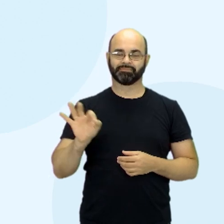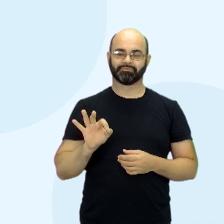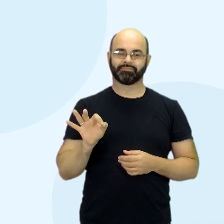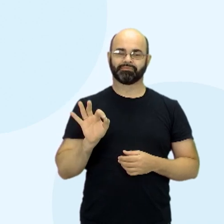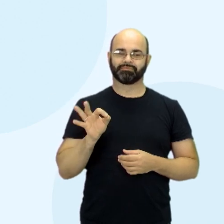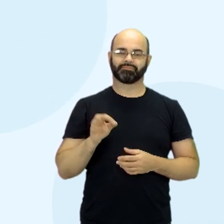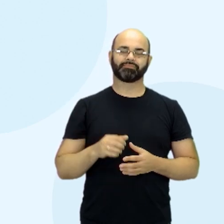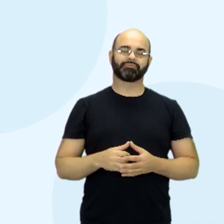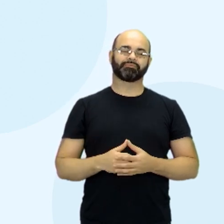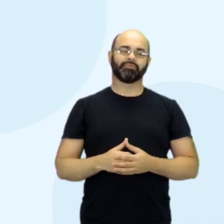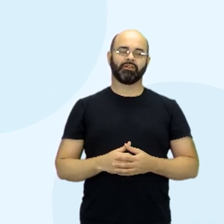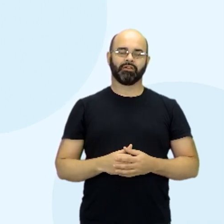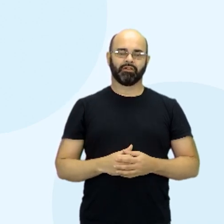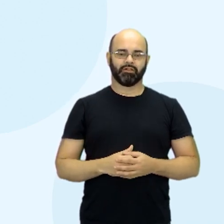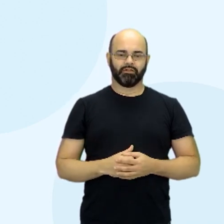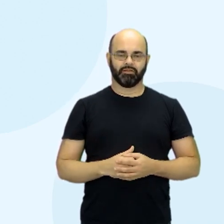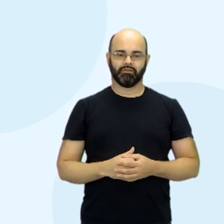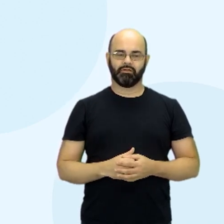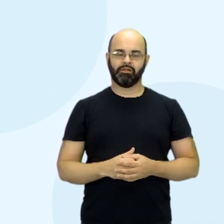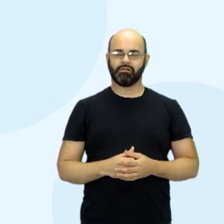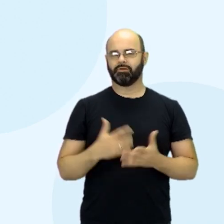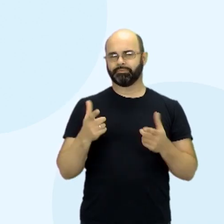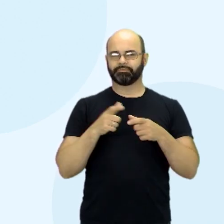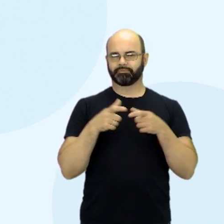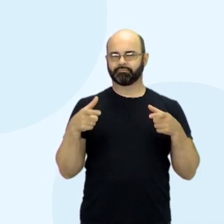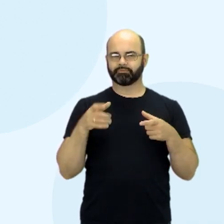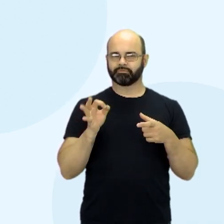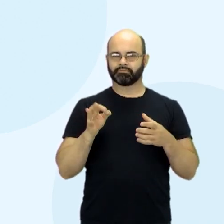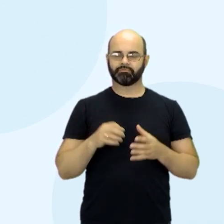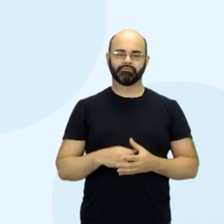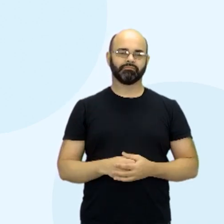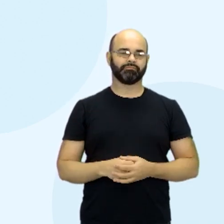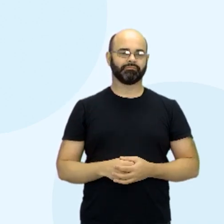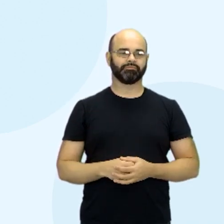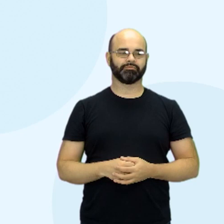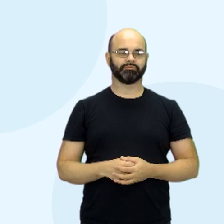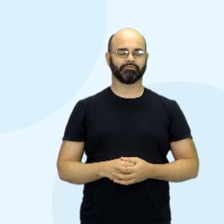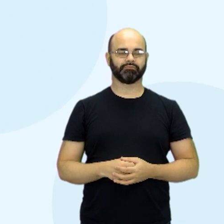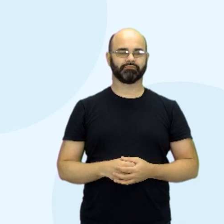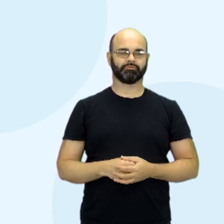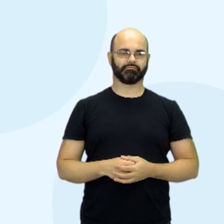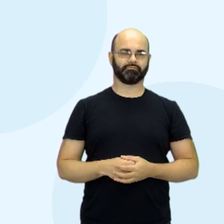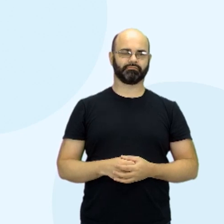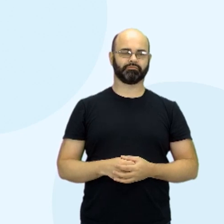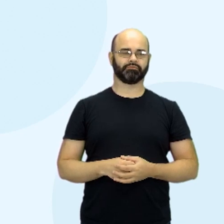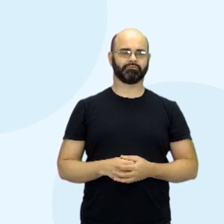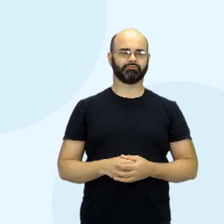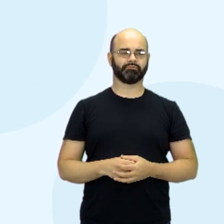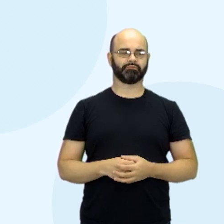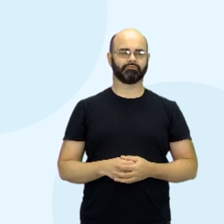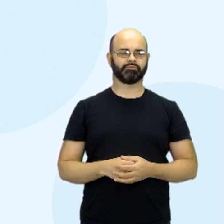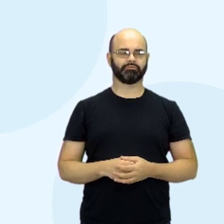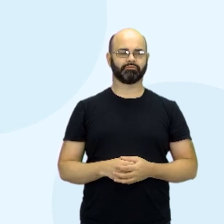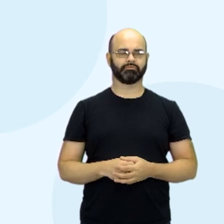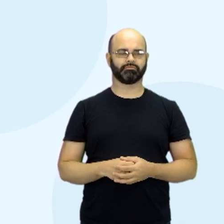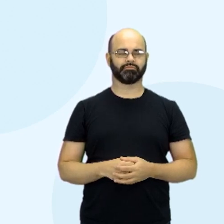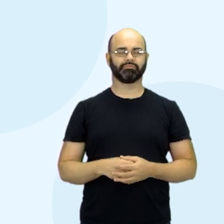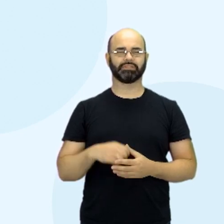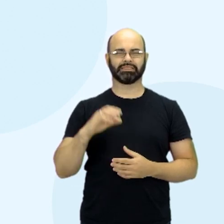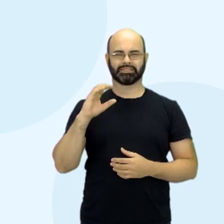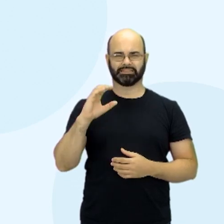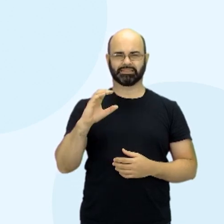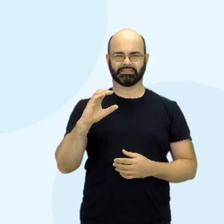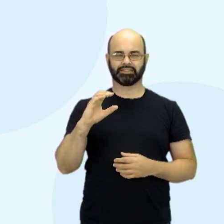gente por cento a maioria né vai abrir maioria absoluta né quanto te responderam translação Professor